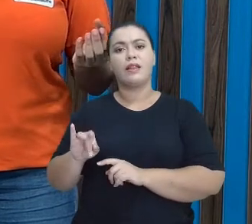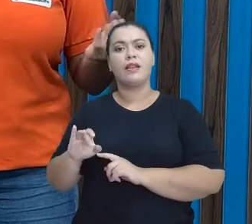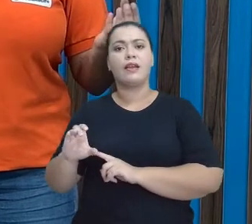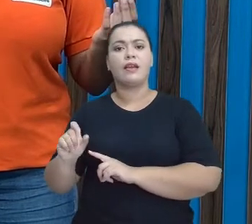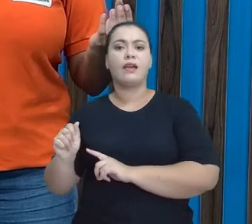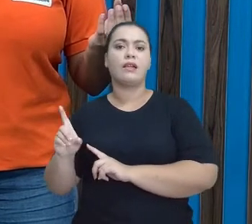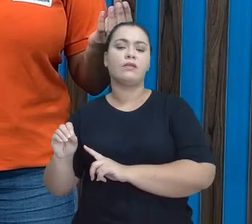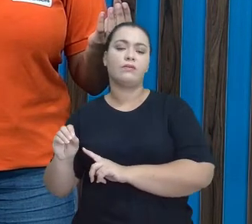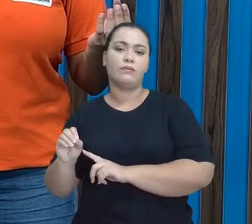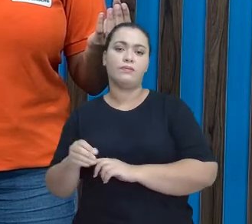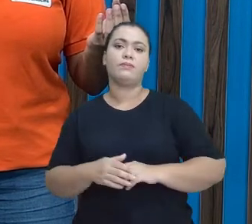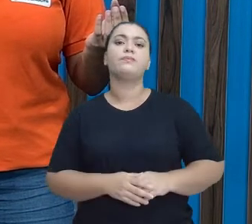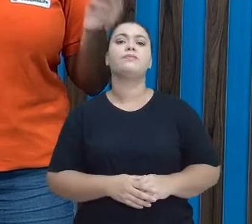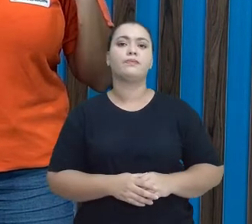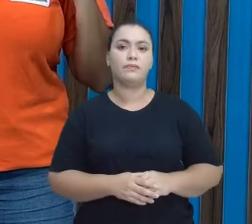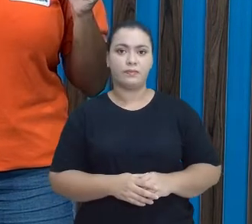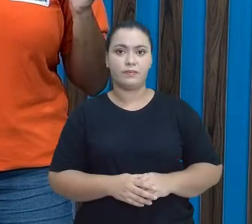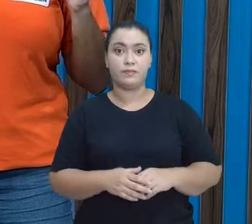que se fala.